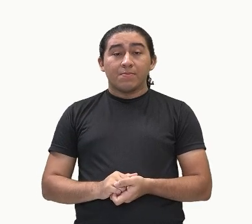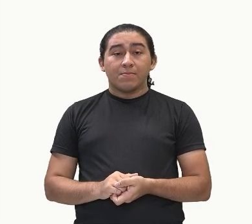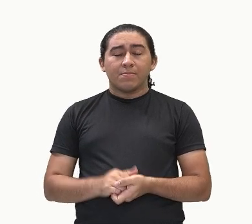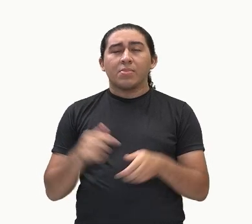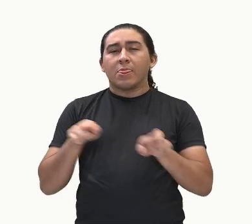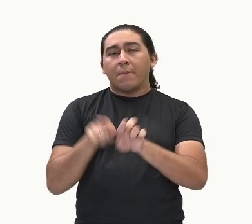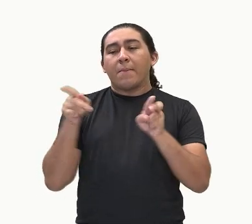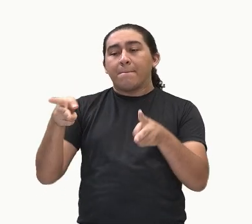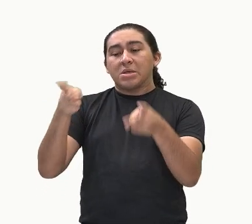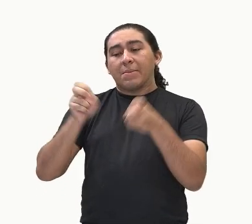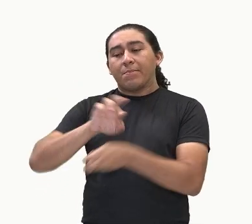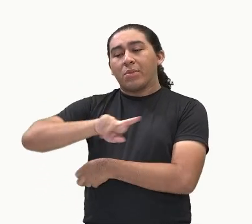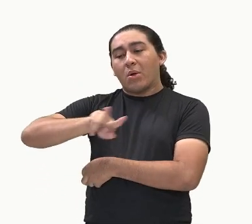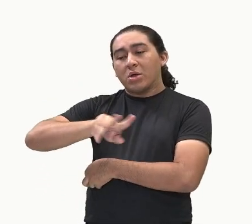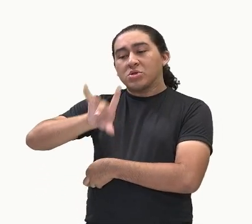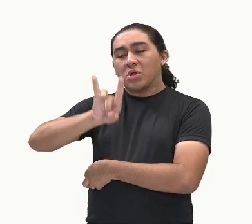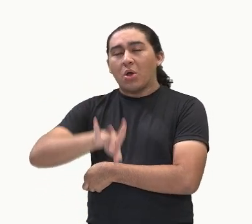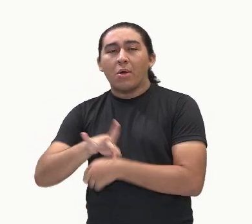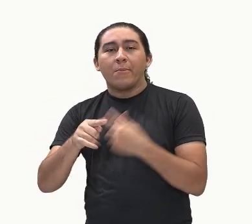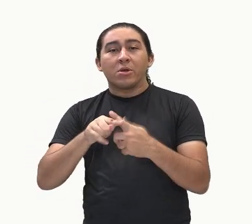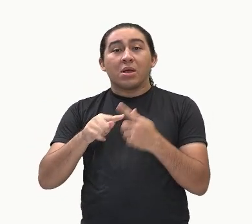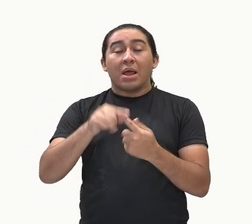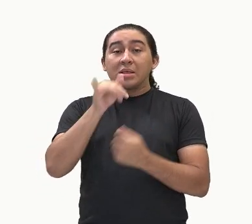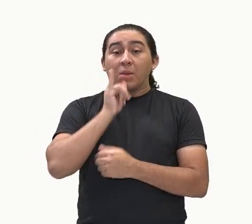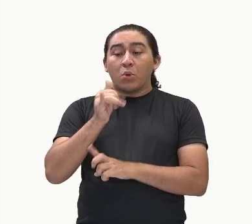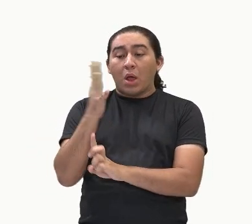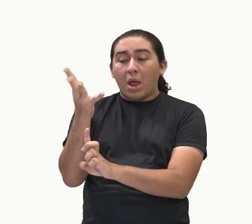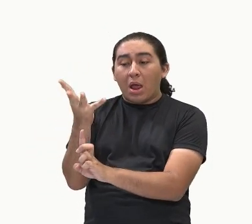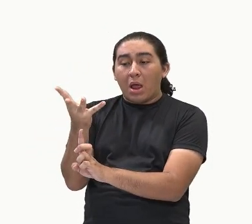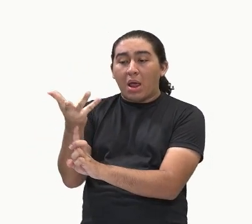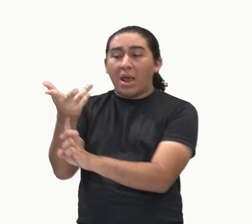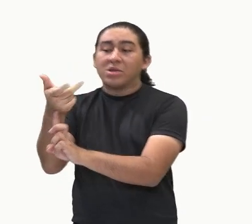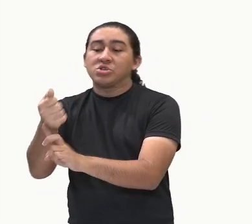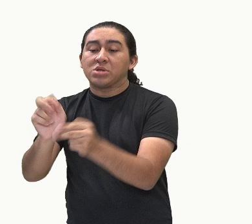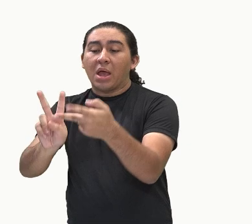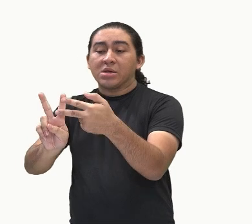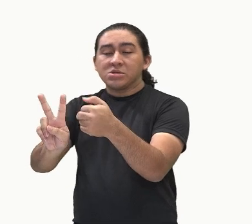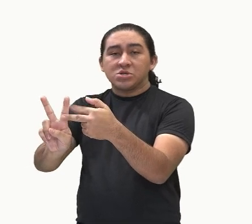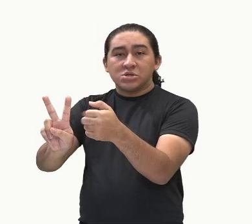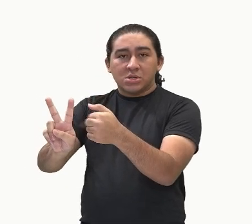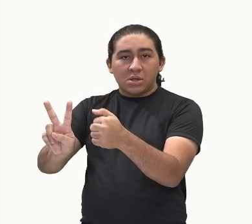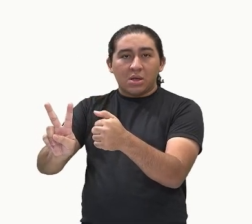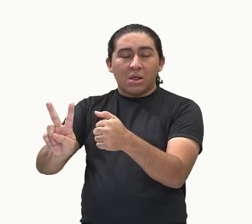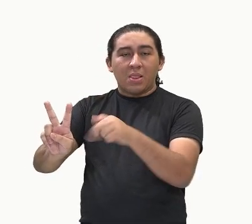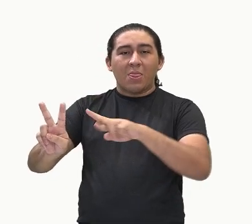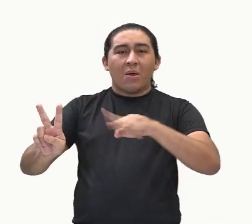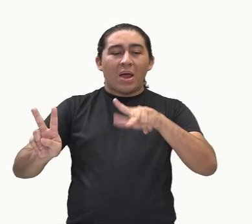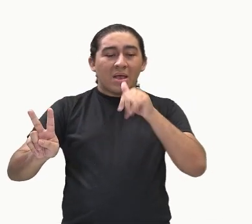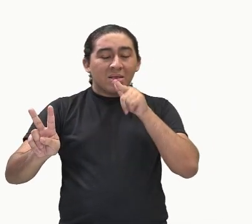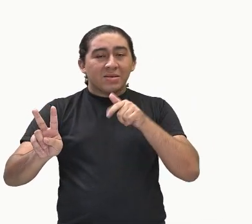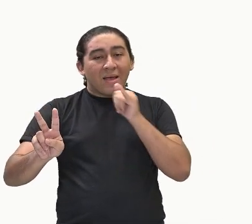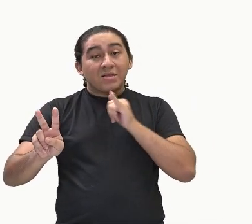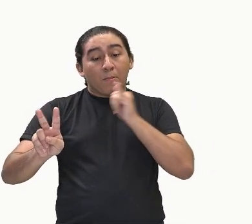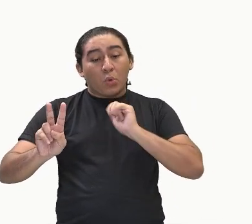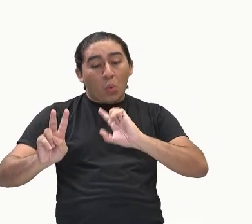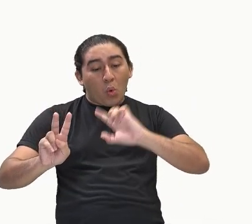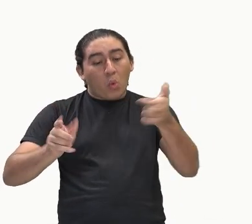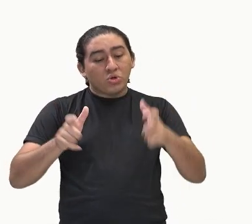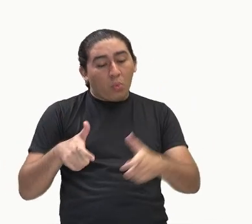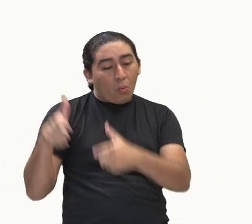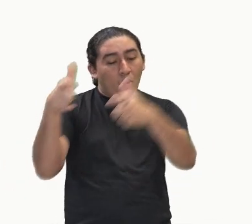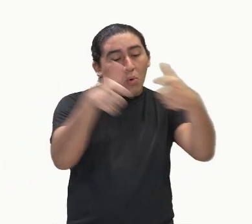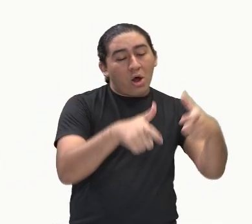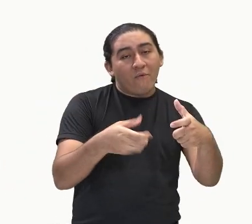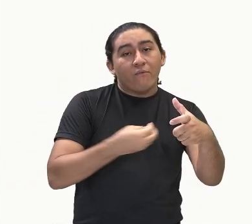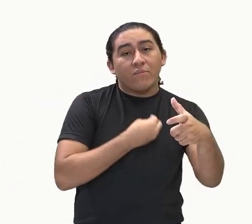é apenas só porque o artista indígena não está lá naquela localidade, vivendo